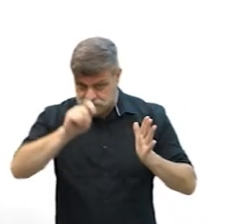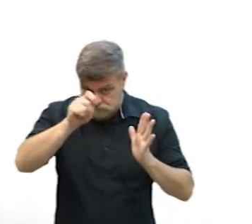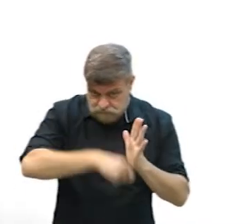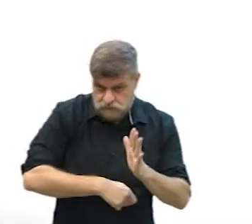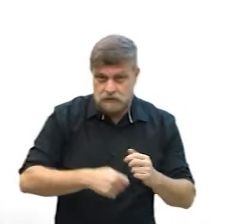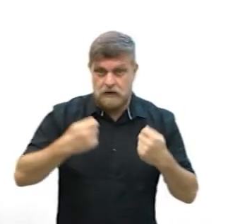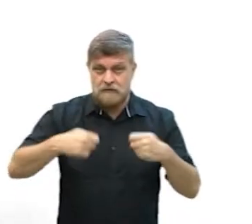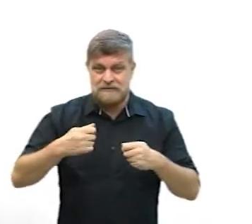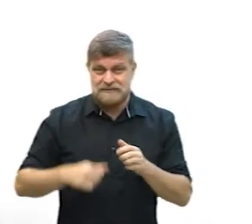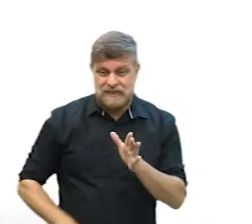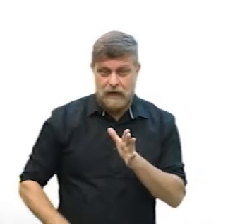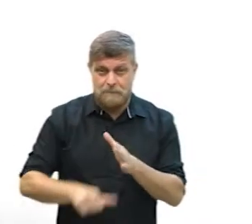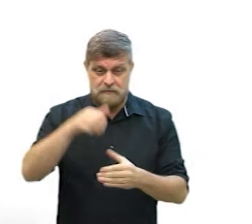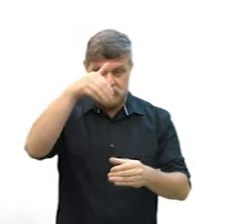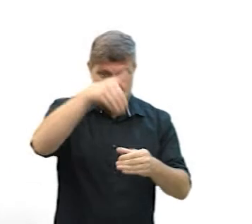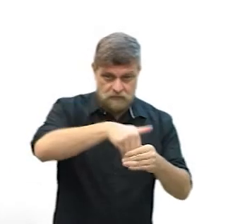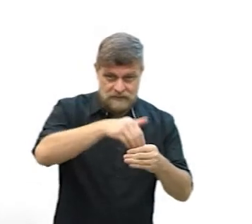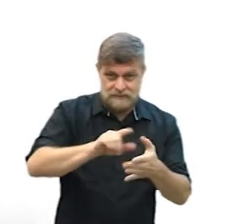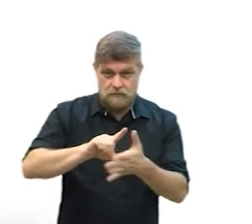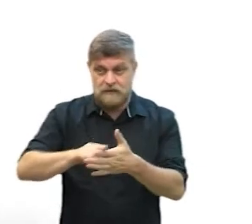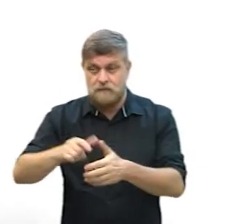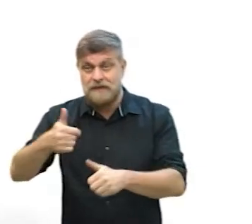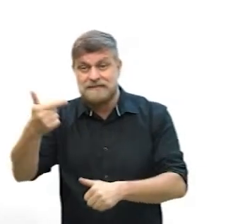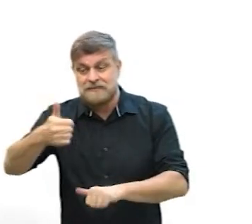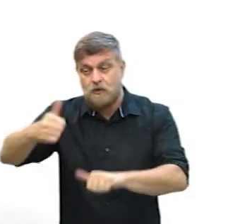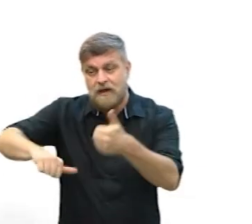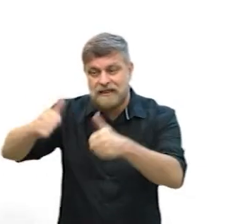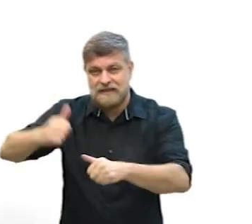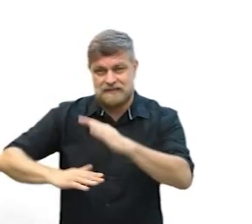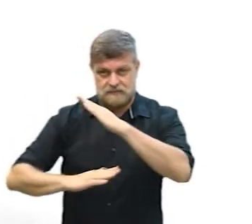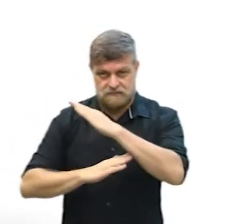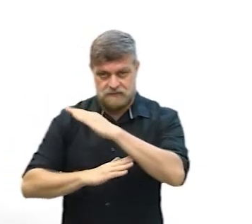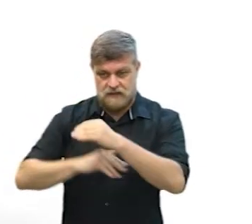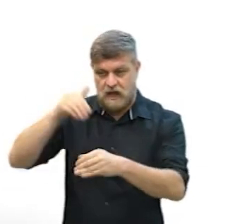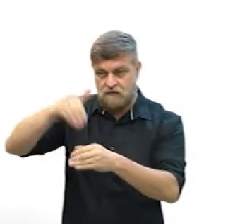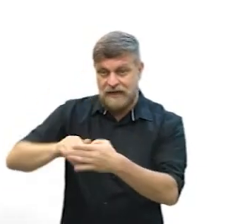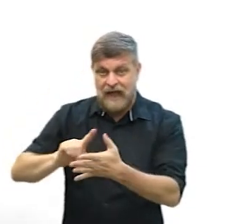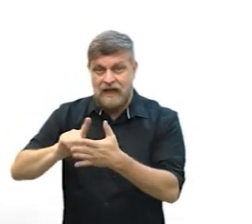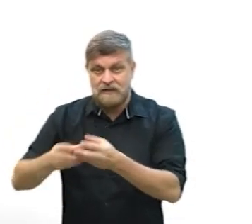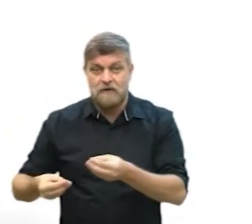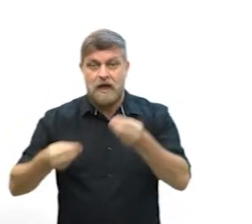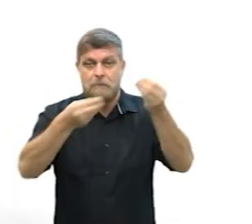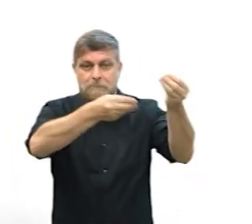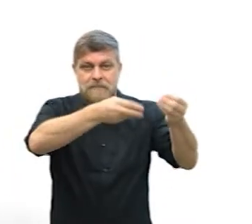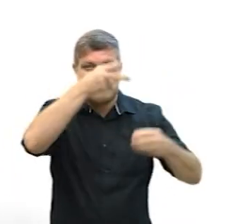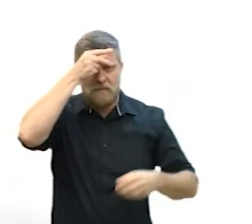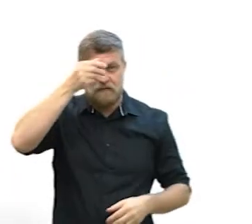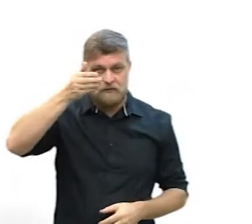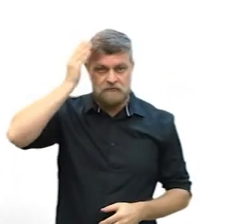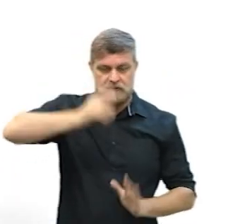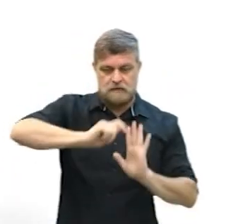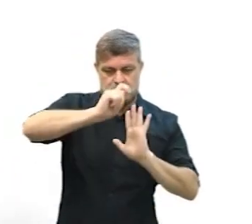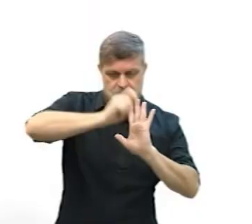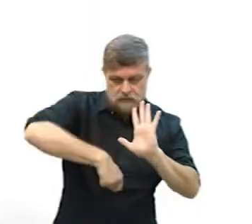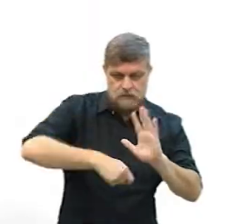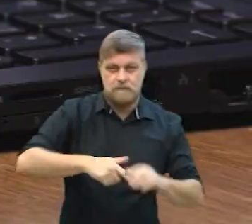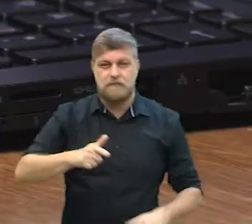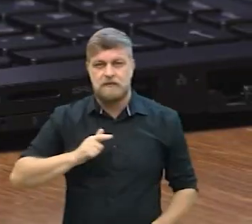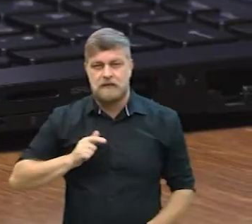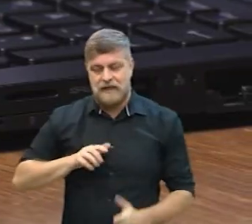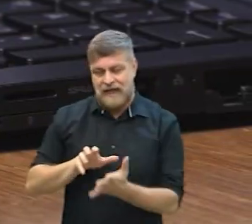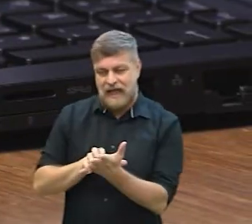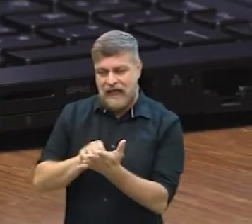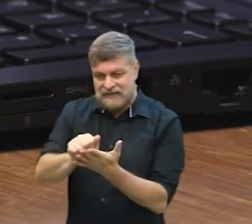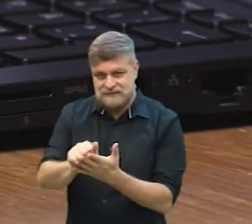PL precisa ser aprovado em primeira e segunda análise no plenário e sancionado pelo prefeito. De acordo com a proposta,